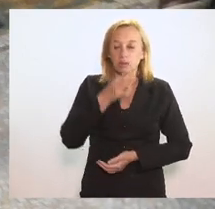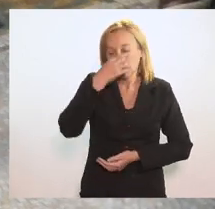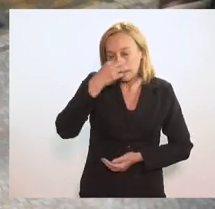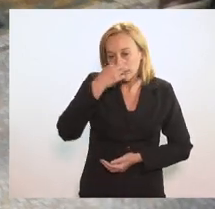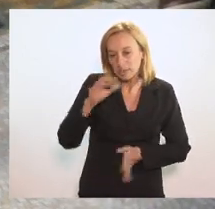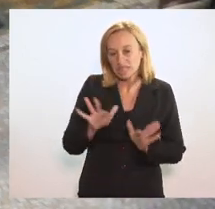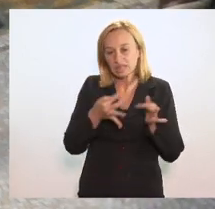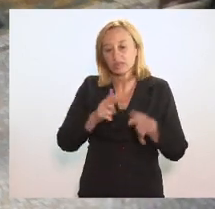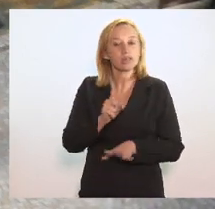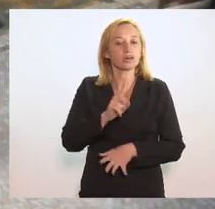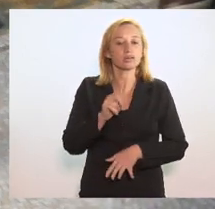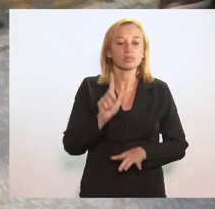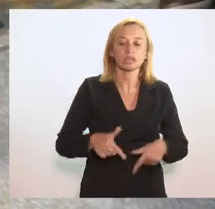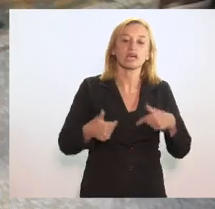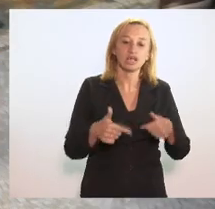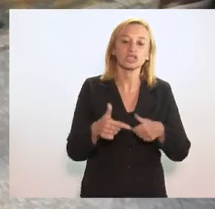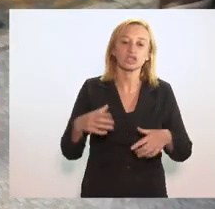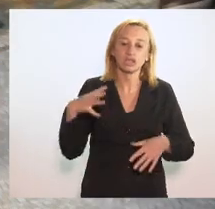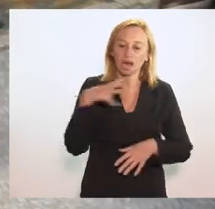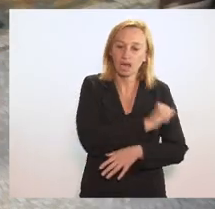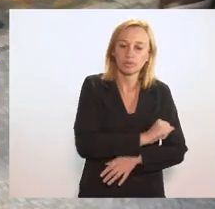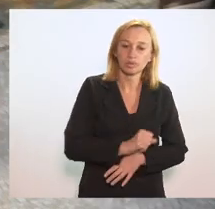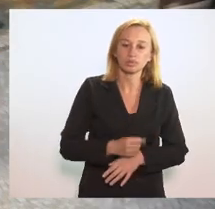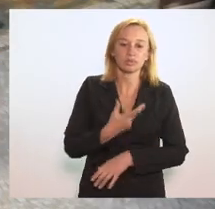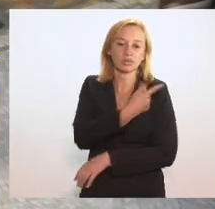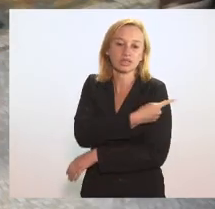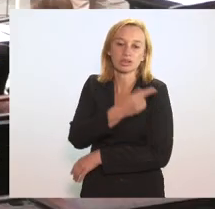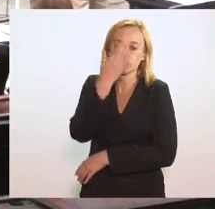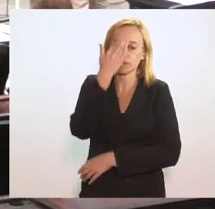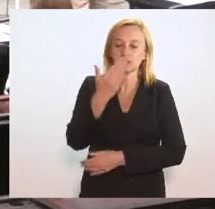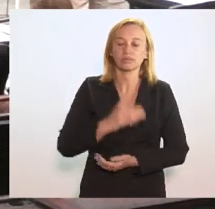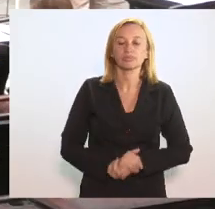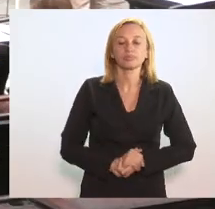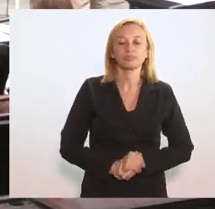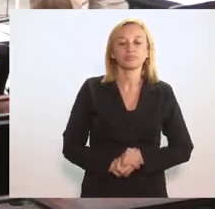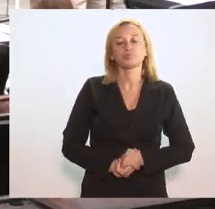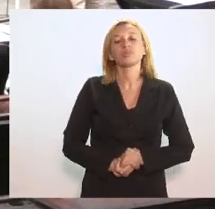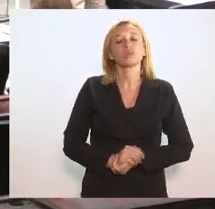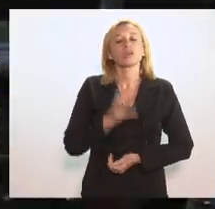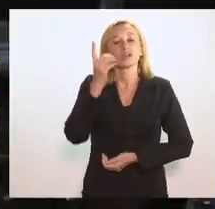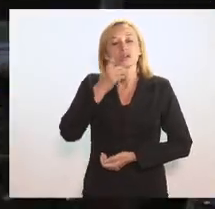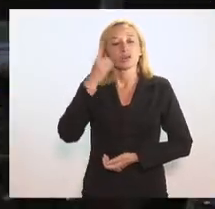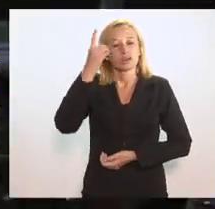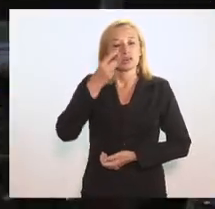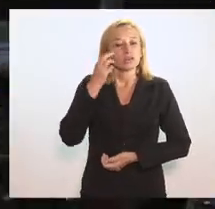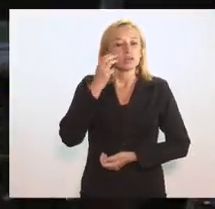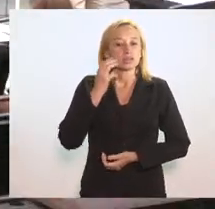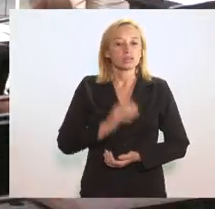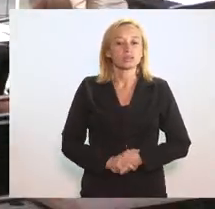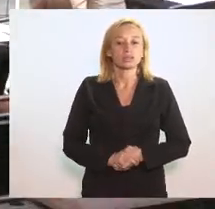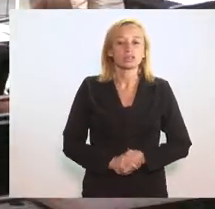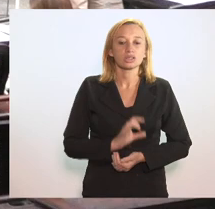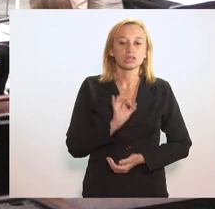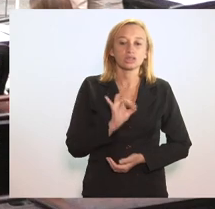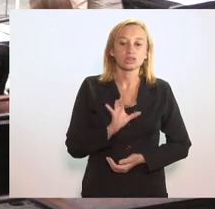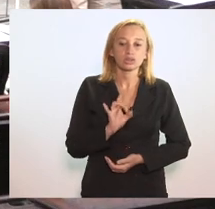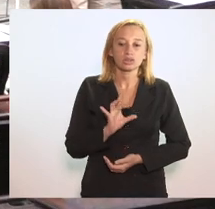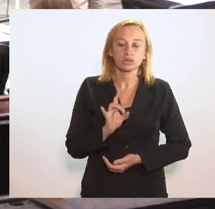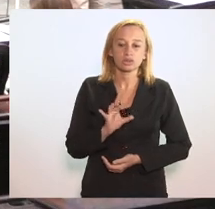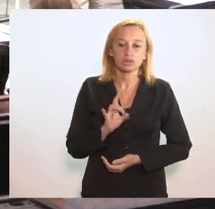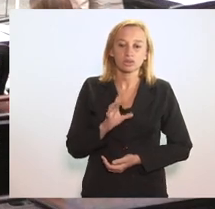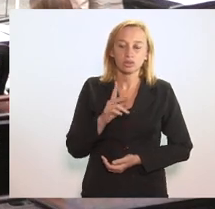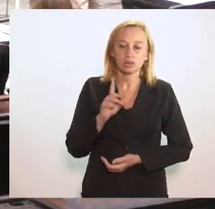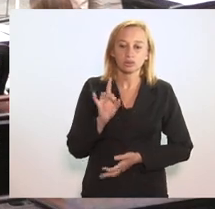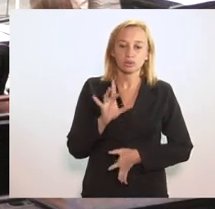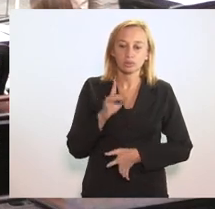presidente. Precisamos de ação urgente para a vacinação. Muito obrigada. Deputado Valdec, por favor, respeitar um minuto. Não, apenas registrar... Não